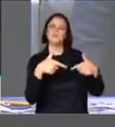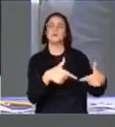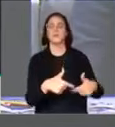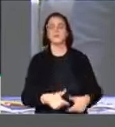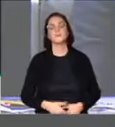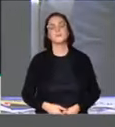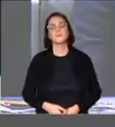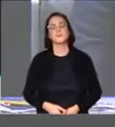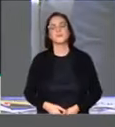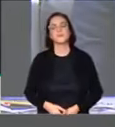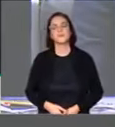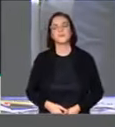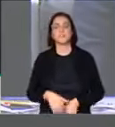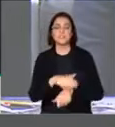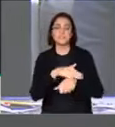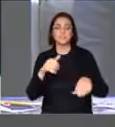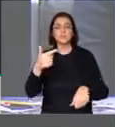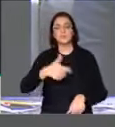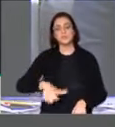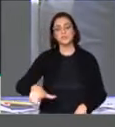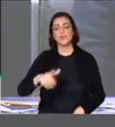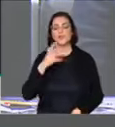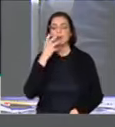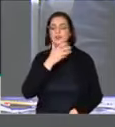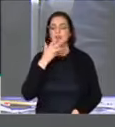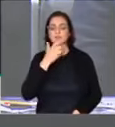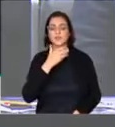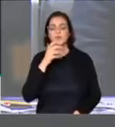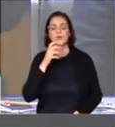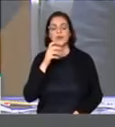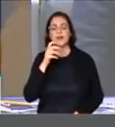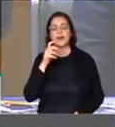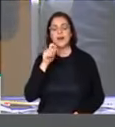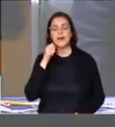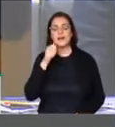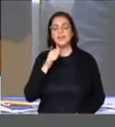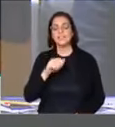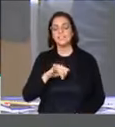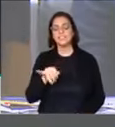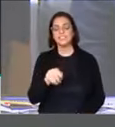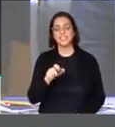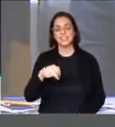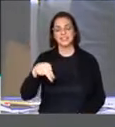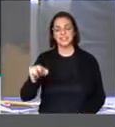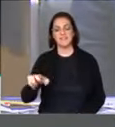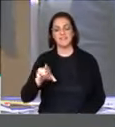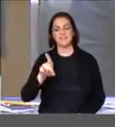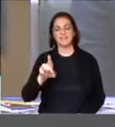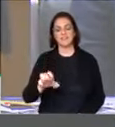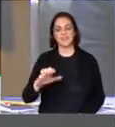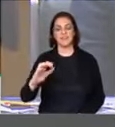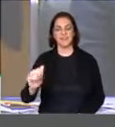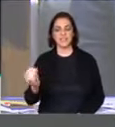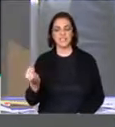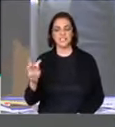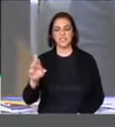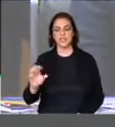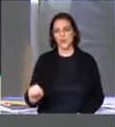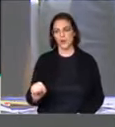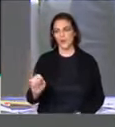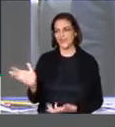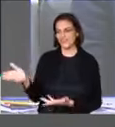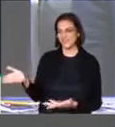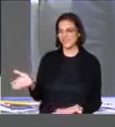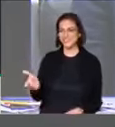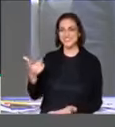vez a cantora e atriz Jane de Castro, que foi homenageada também nesta sessão, para que ela